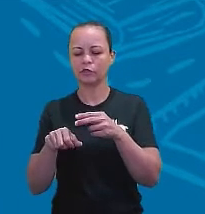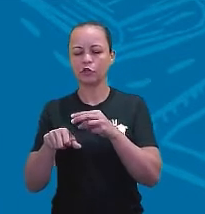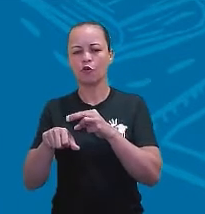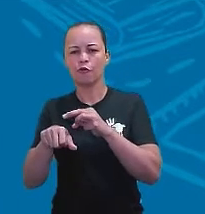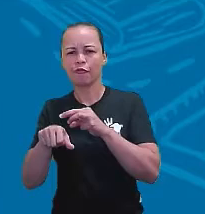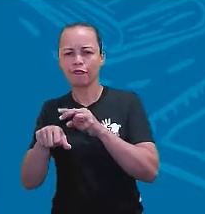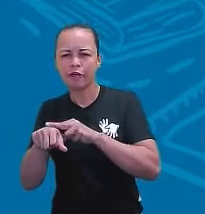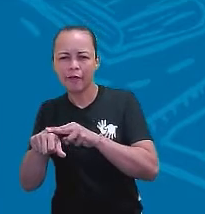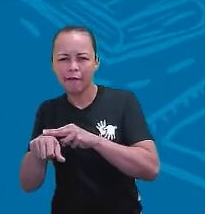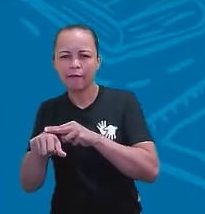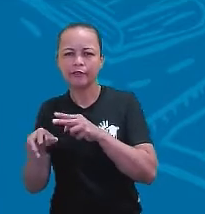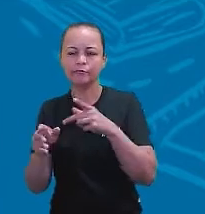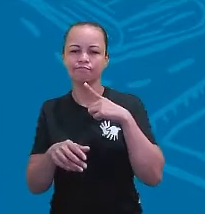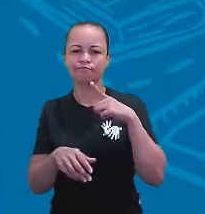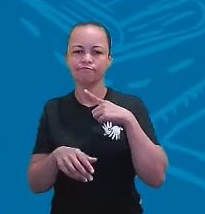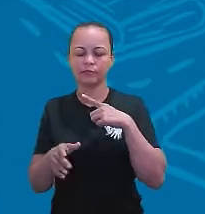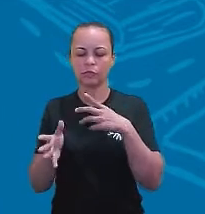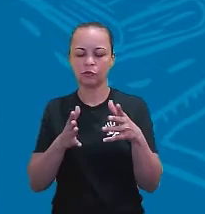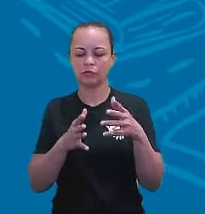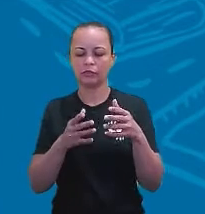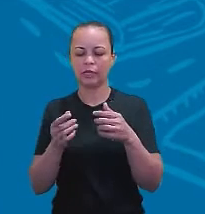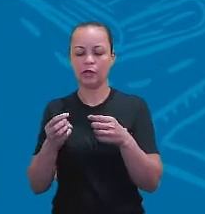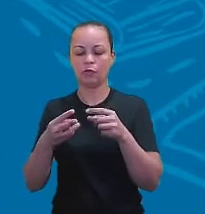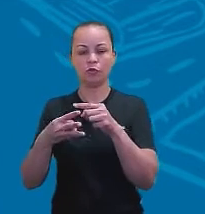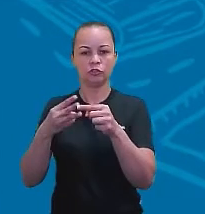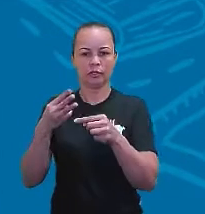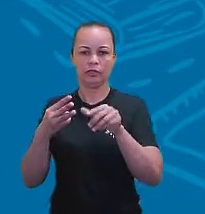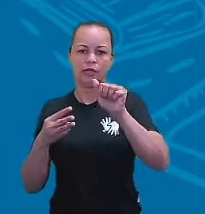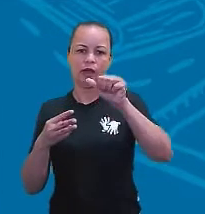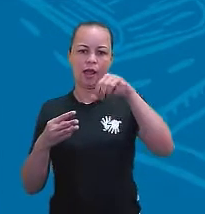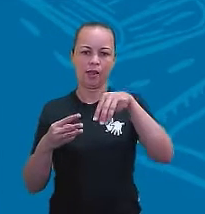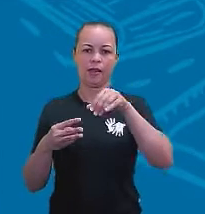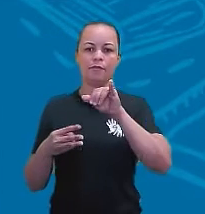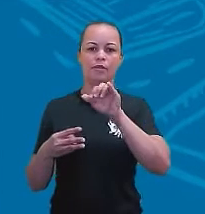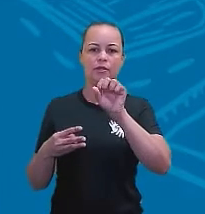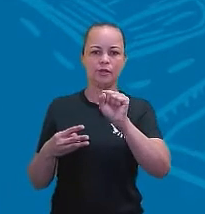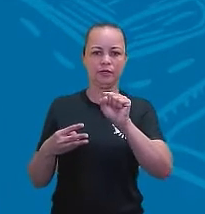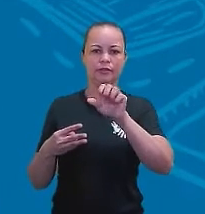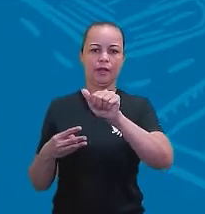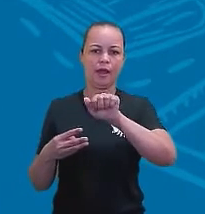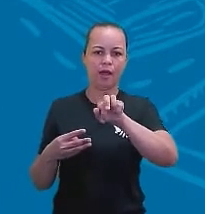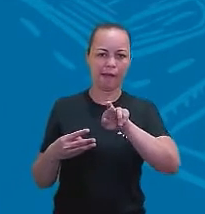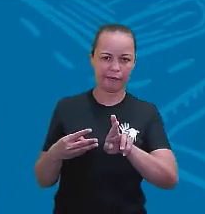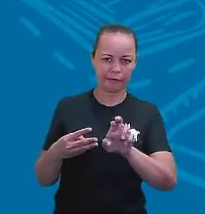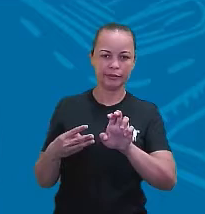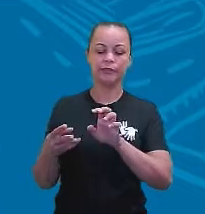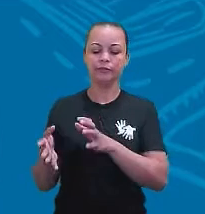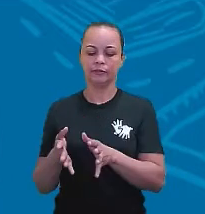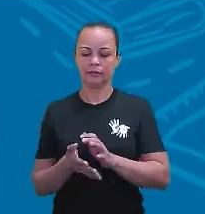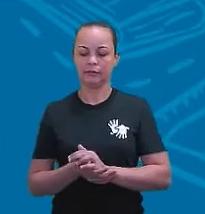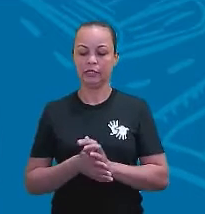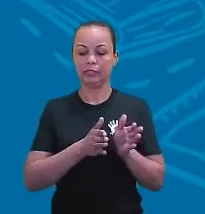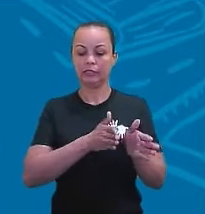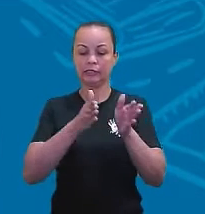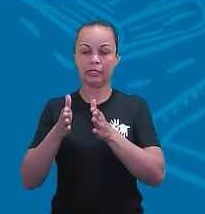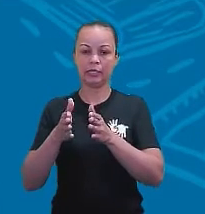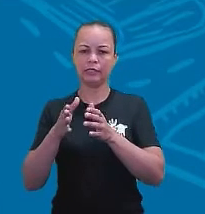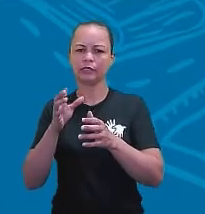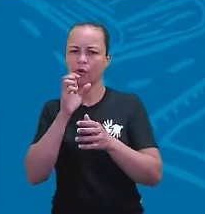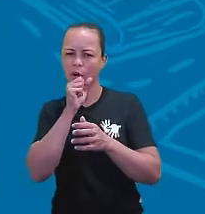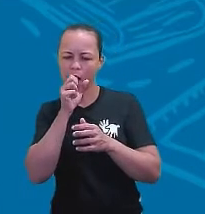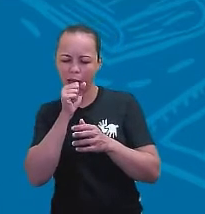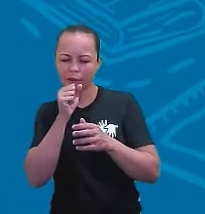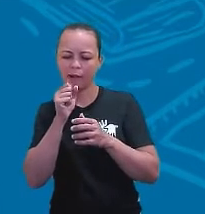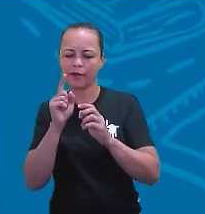eu tenho as três formas do verbo to be. Am, is e are. E em seguida, eu tenho a partícula de negação,